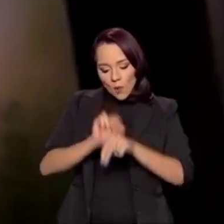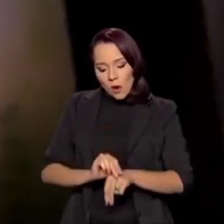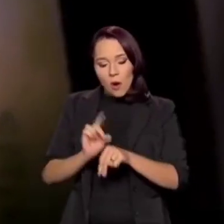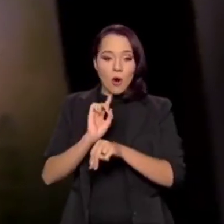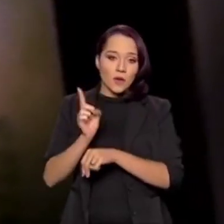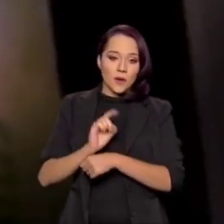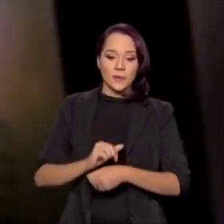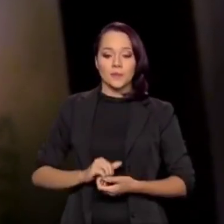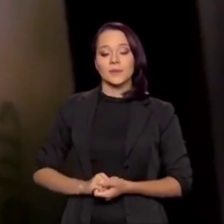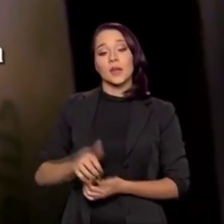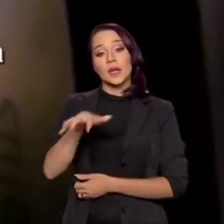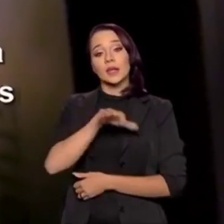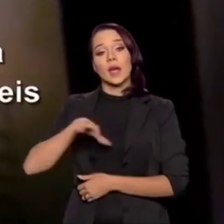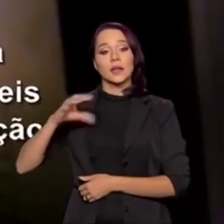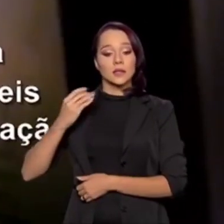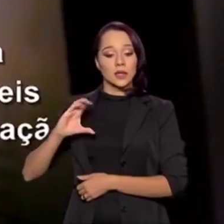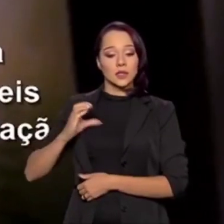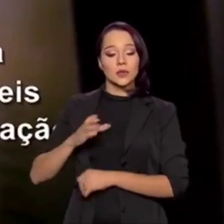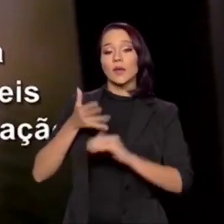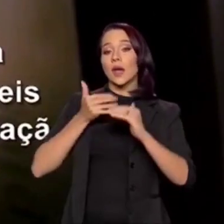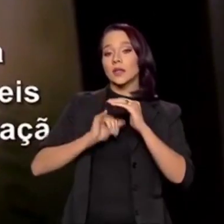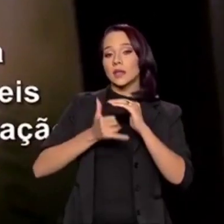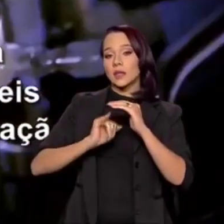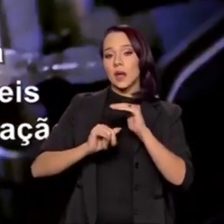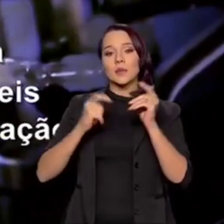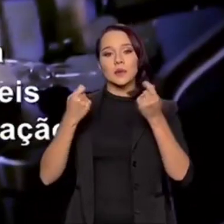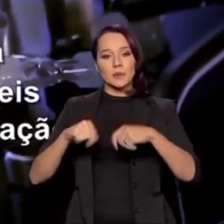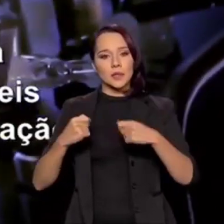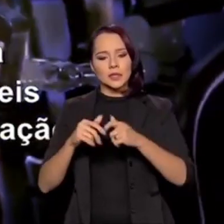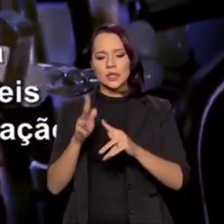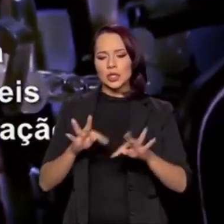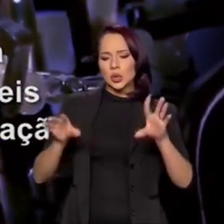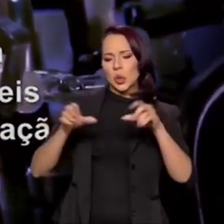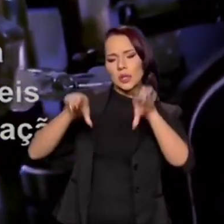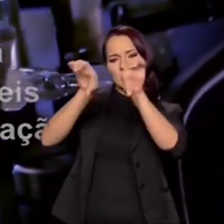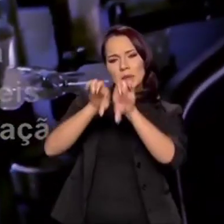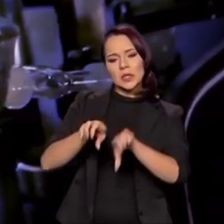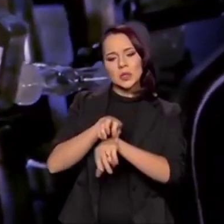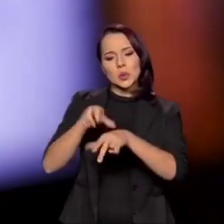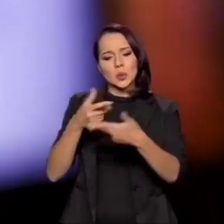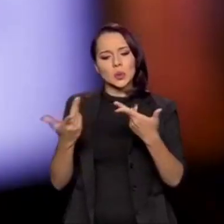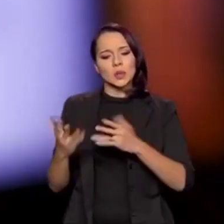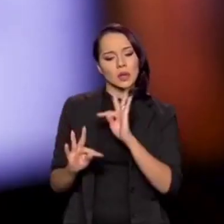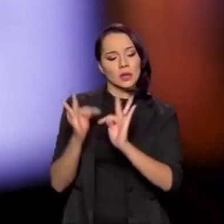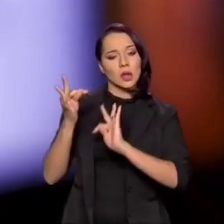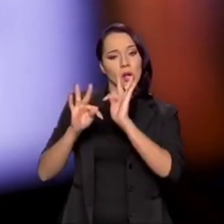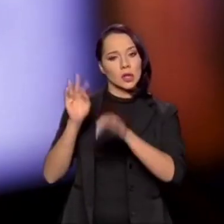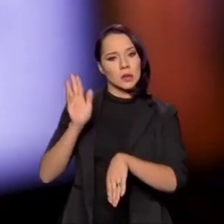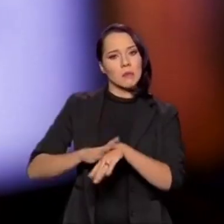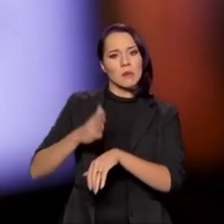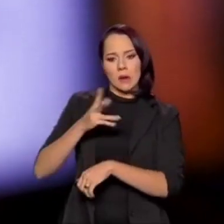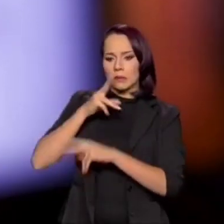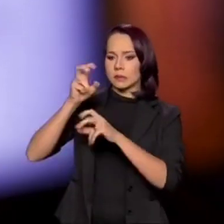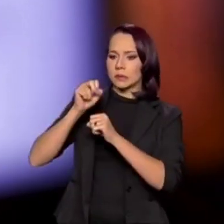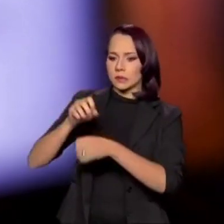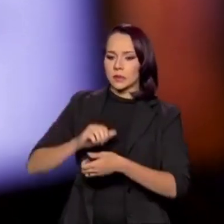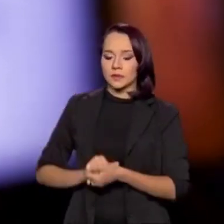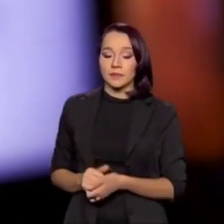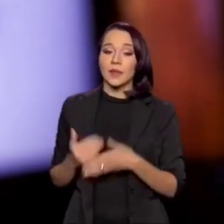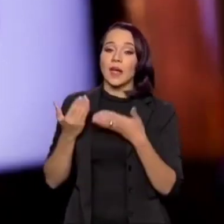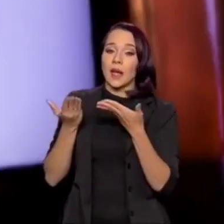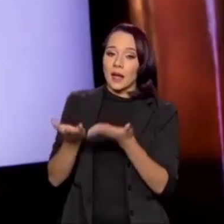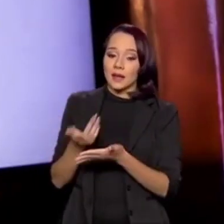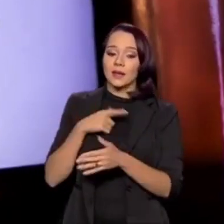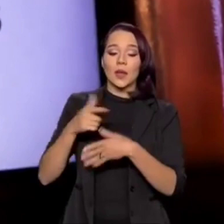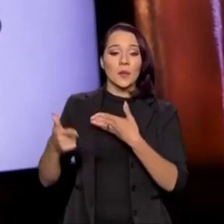não. No campo científico, as startups precisam de toda uma infraestrutura tecnológica bem mais robusta. É aí que